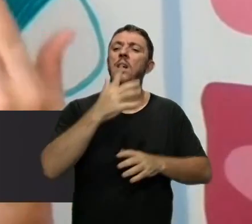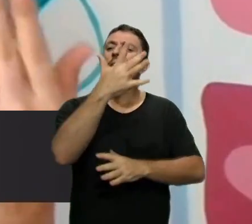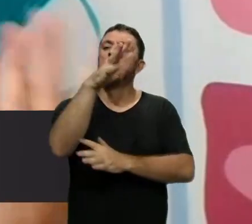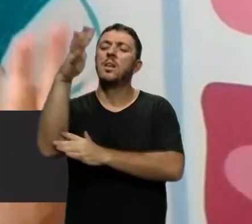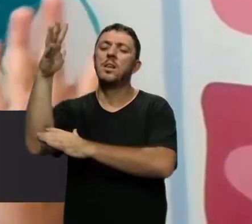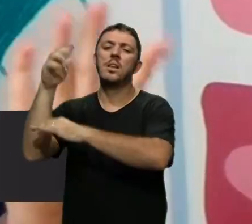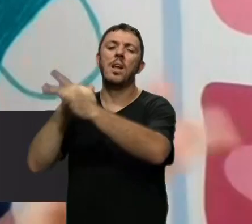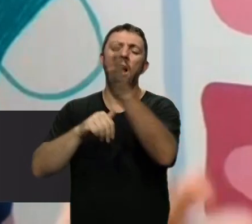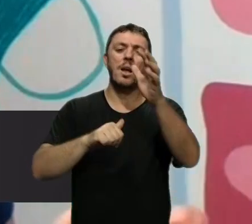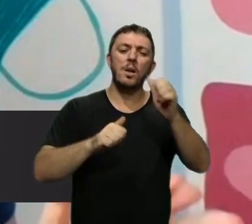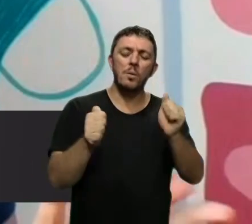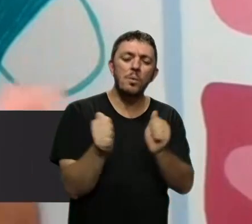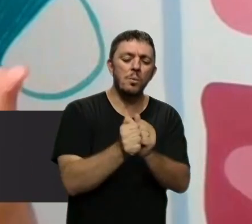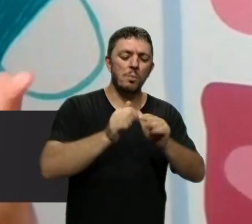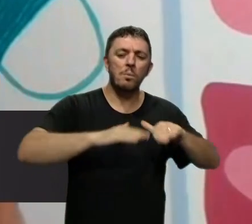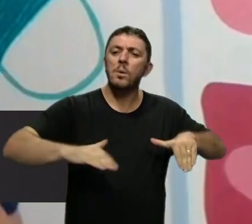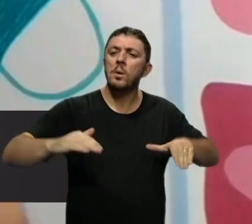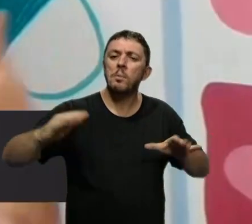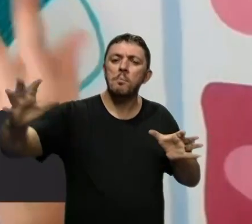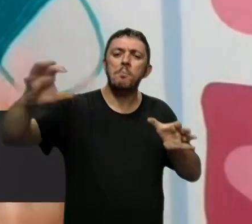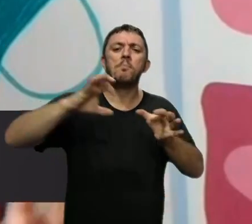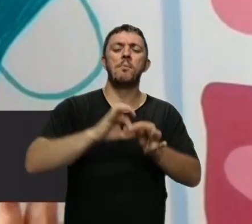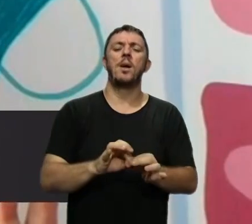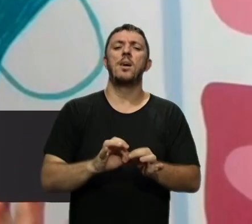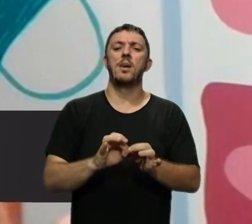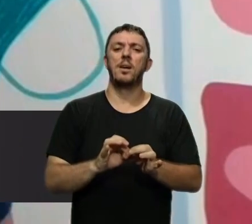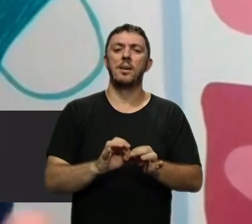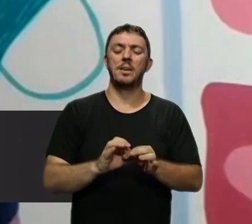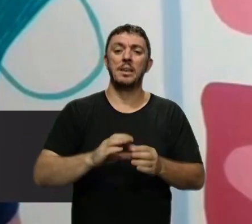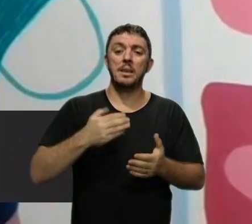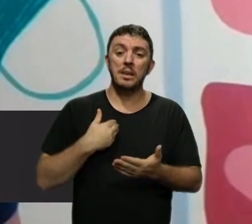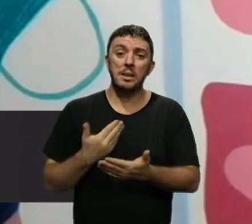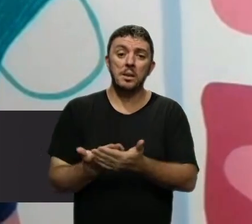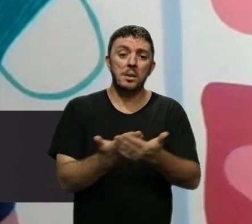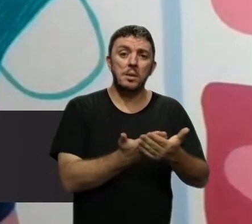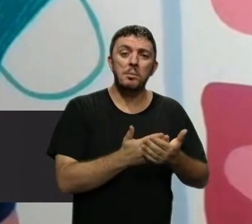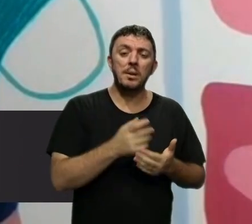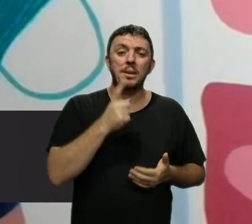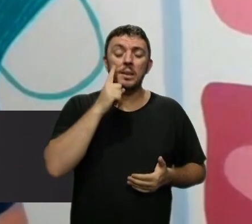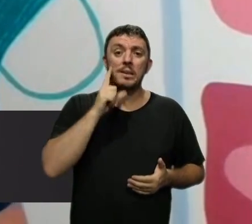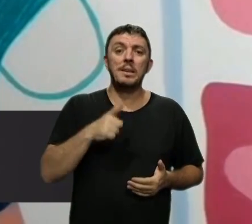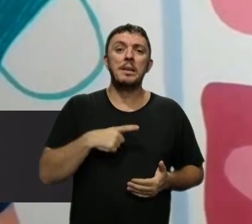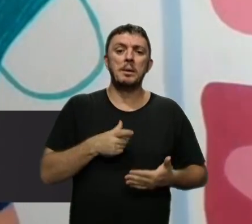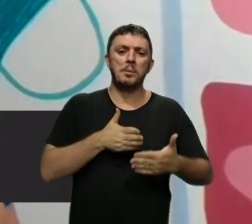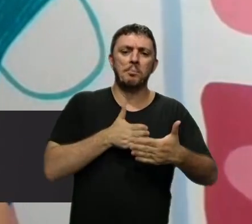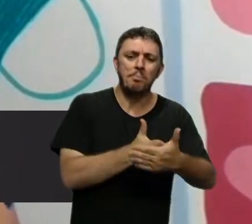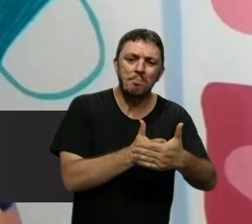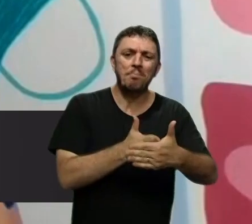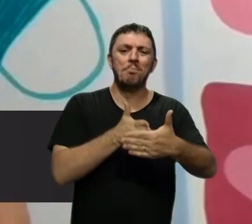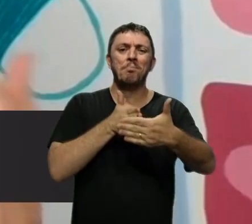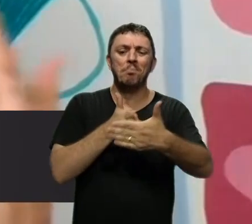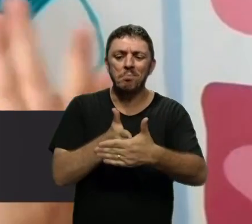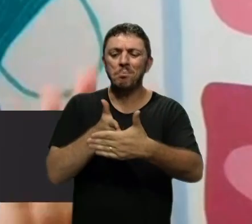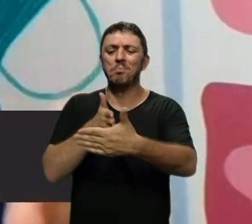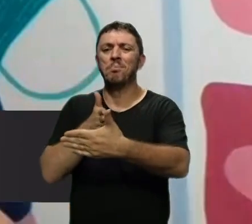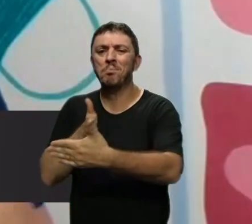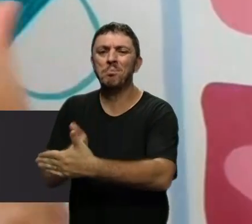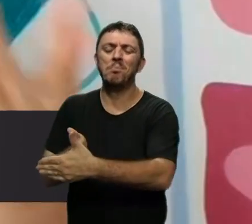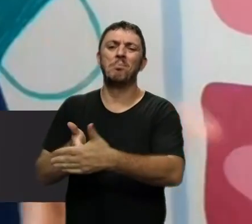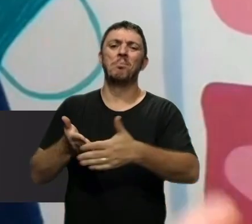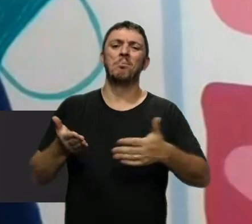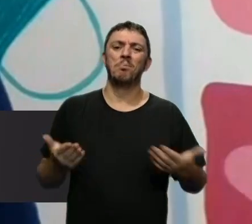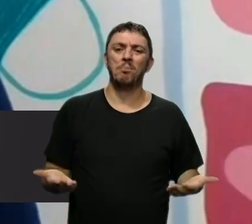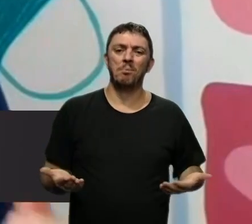aí eu comecei a ver bastante barreiras, né, para fazer isso acontecer. Então, era